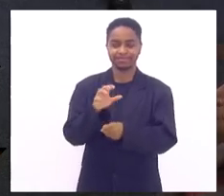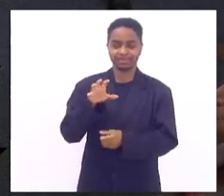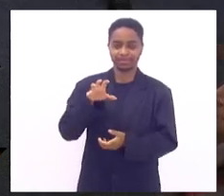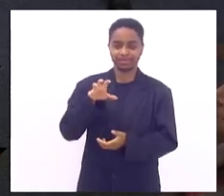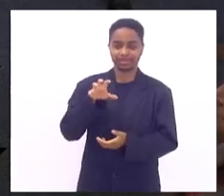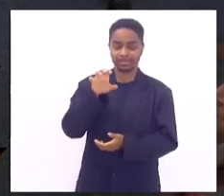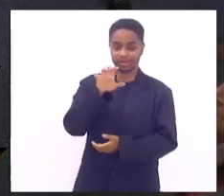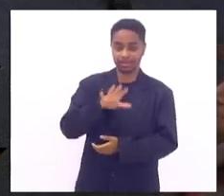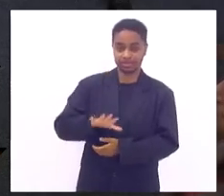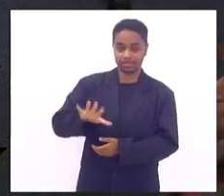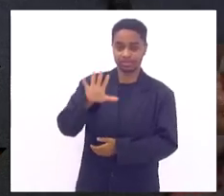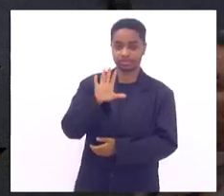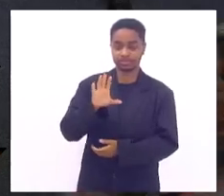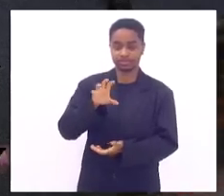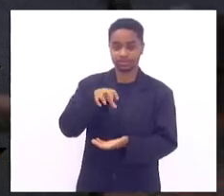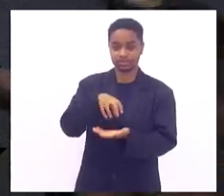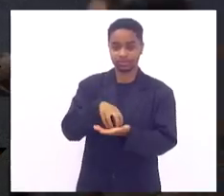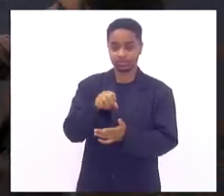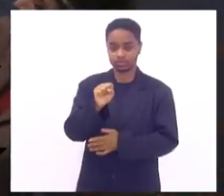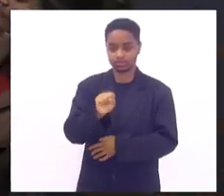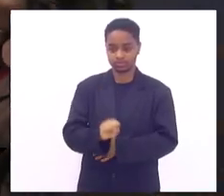Fluminense.